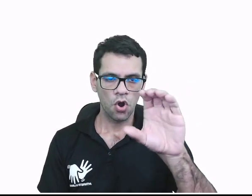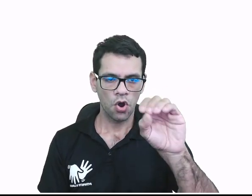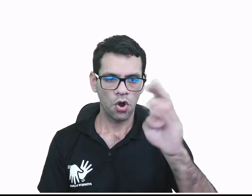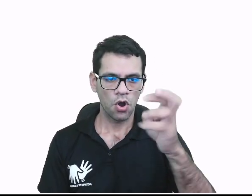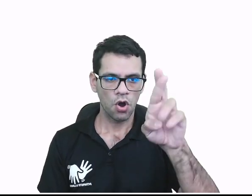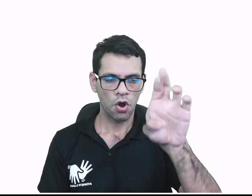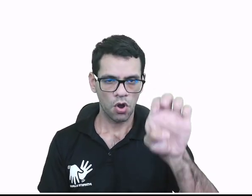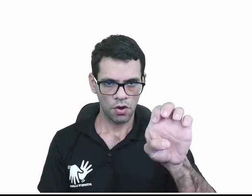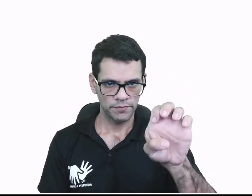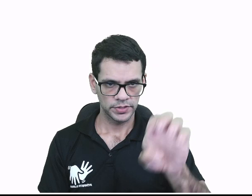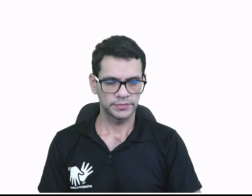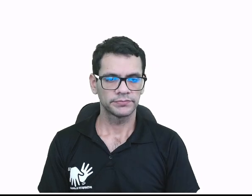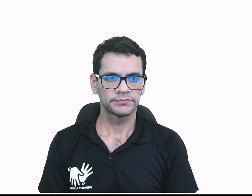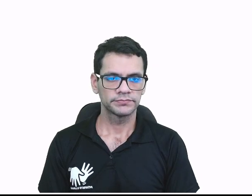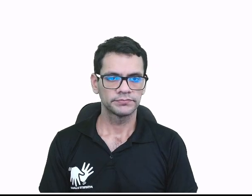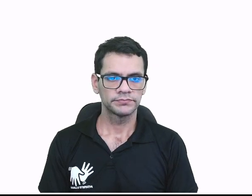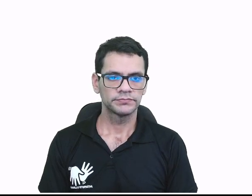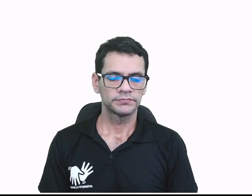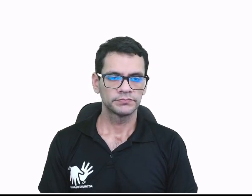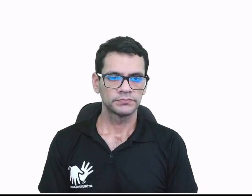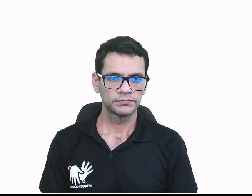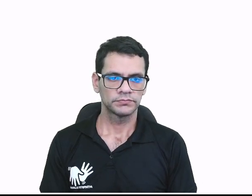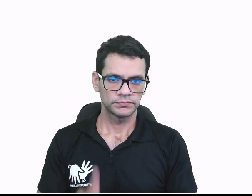vai ser mais 2.